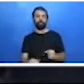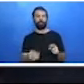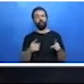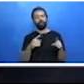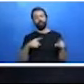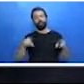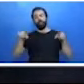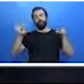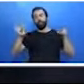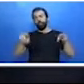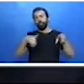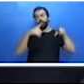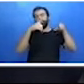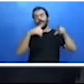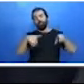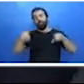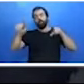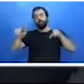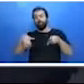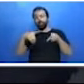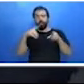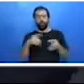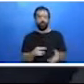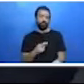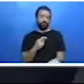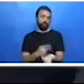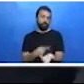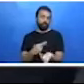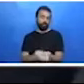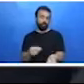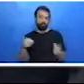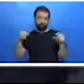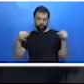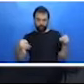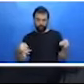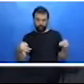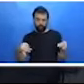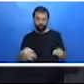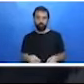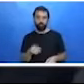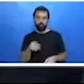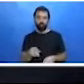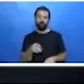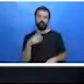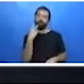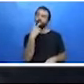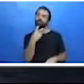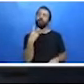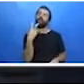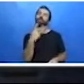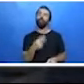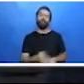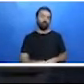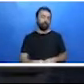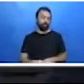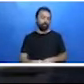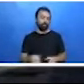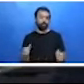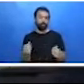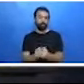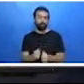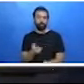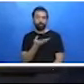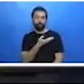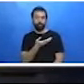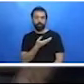musicalidade. O poema a seguir tem um ritmo bem marcado. Leia-o em voz alta junto aos colegas, tá certo?